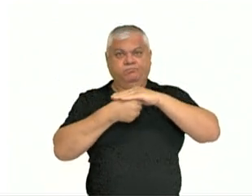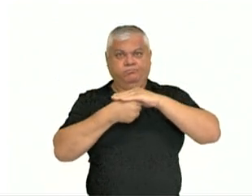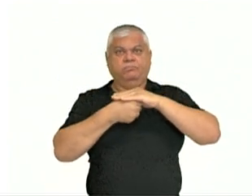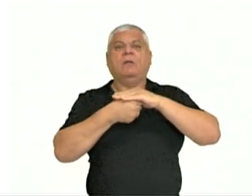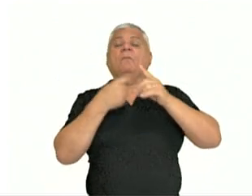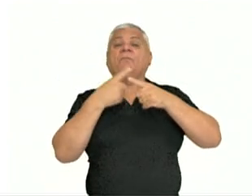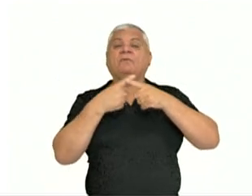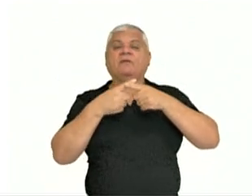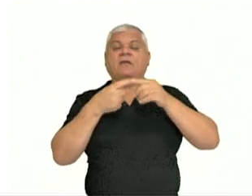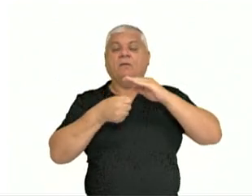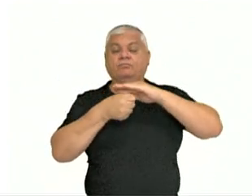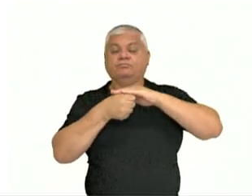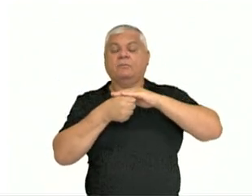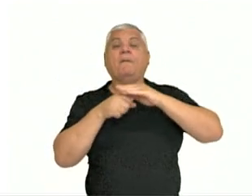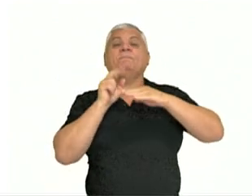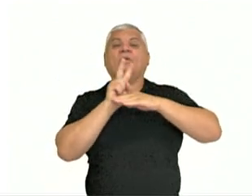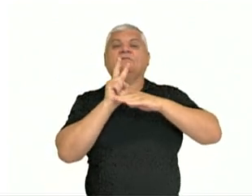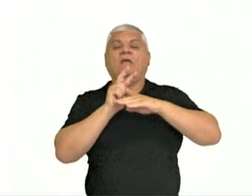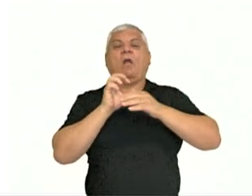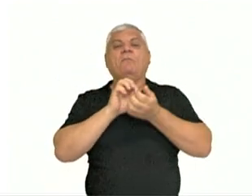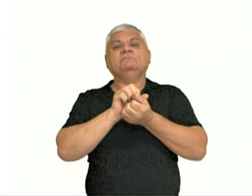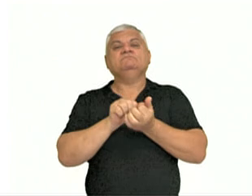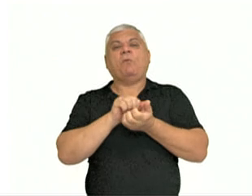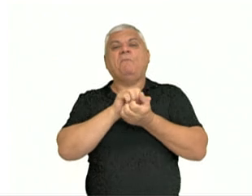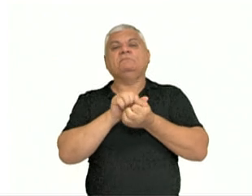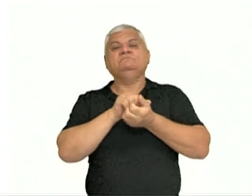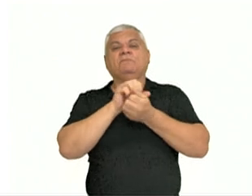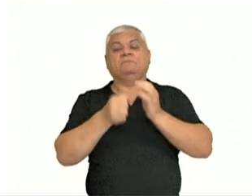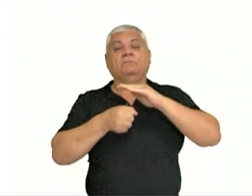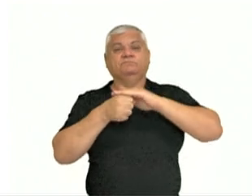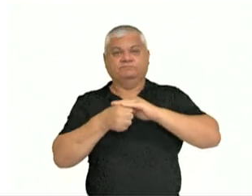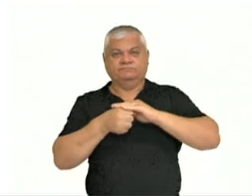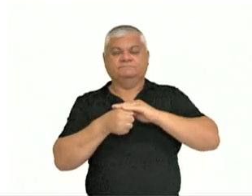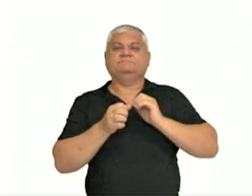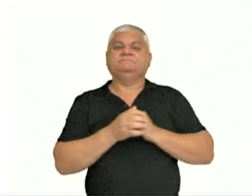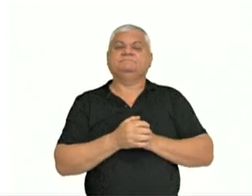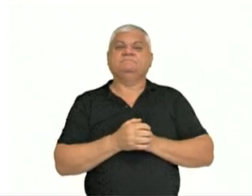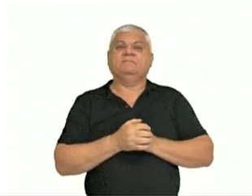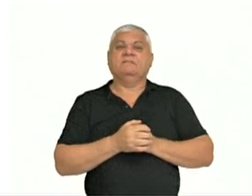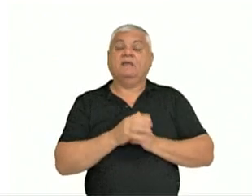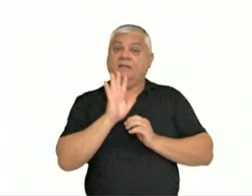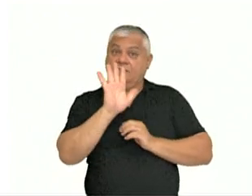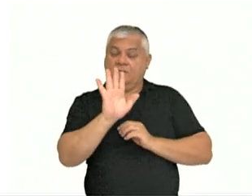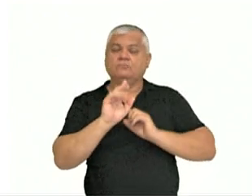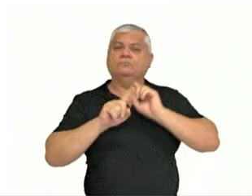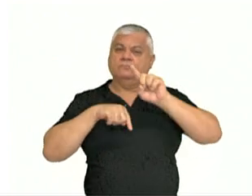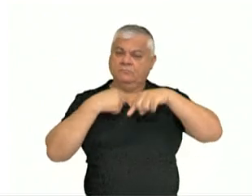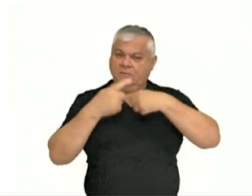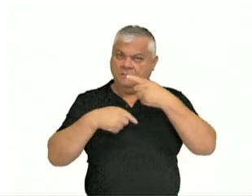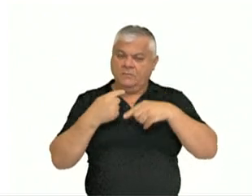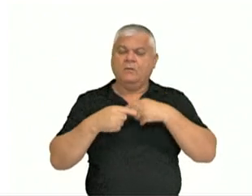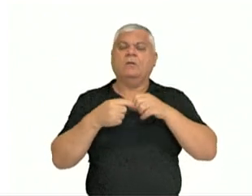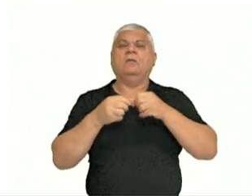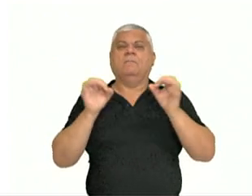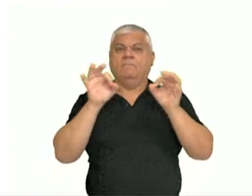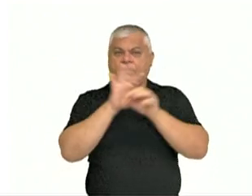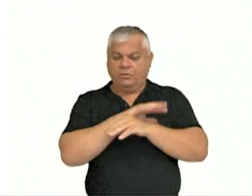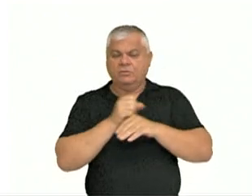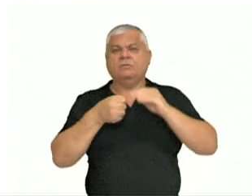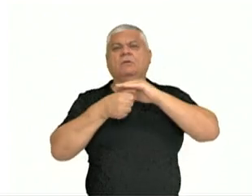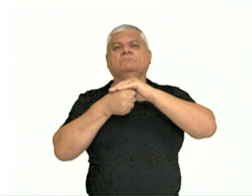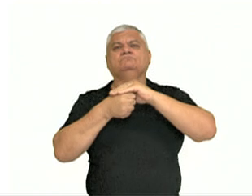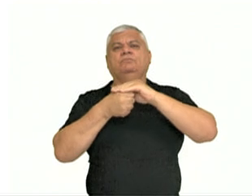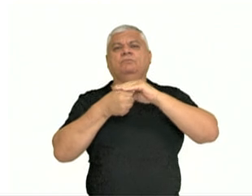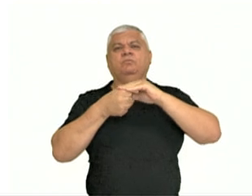sentido, de proteger o nosso sistema respiratório. Então, depois disso, o ar passa